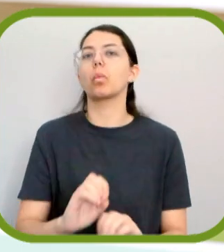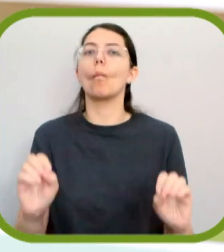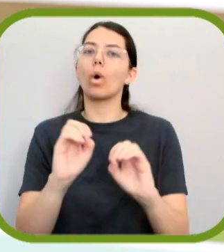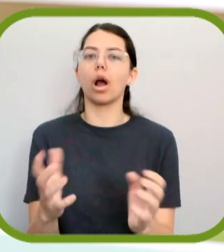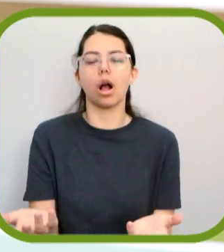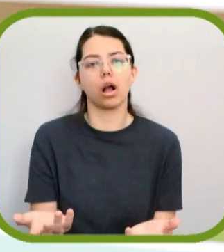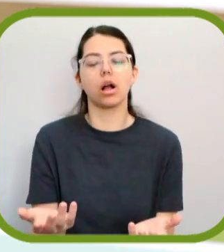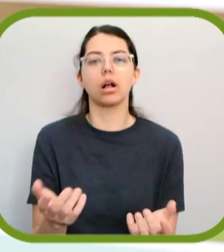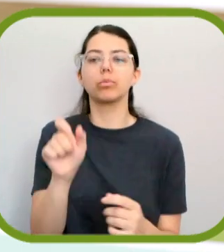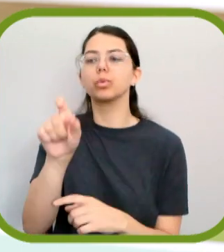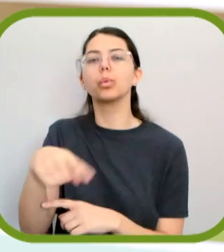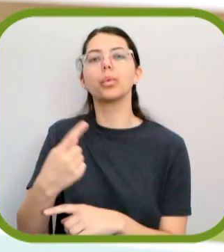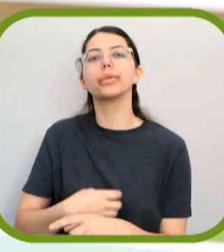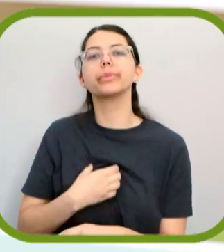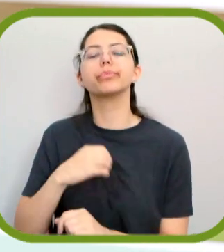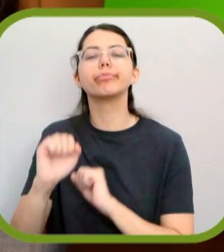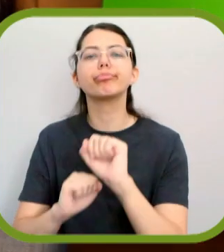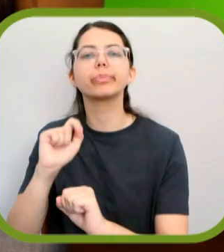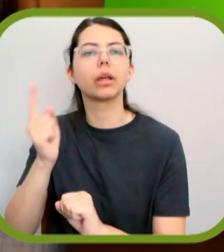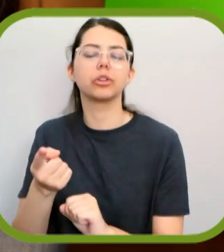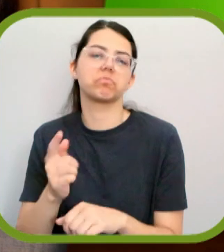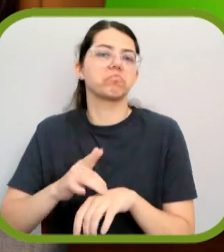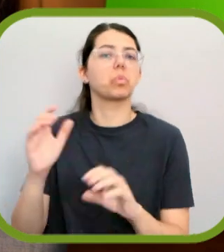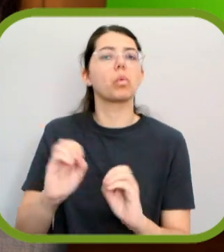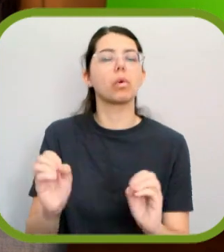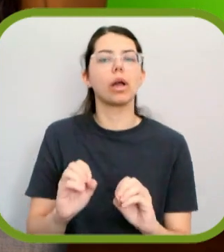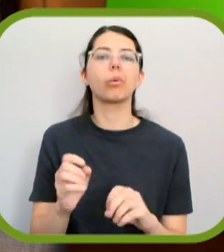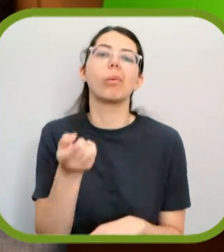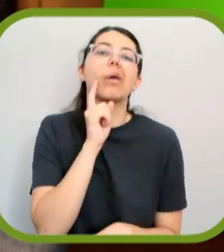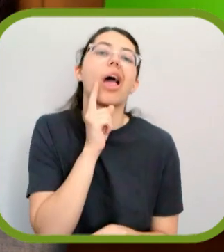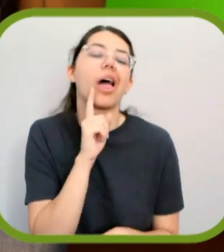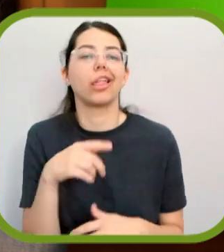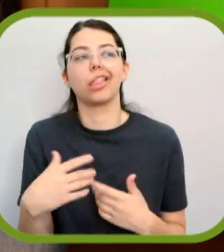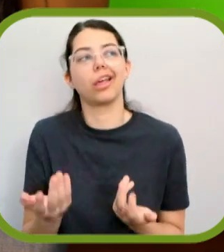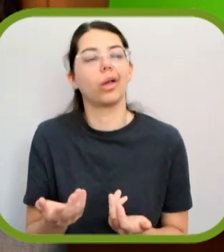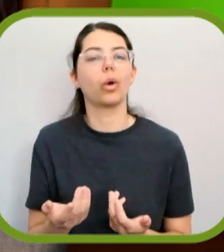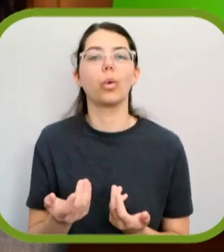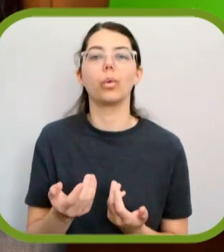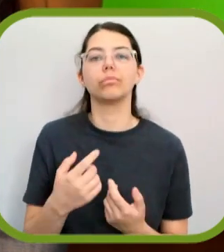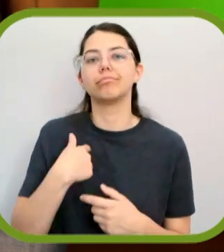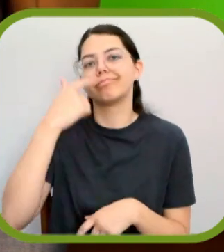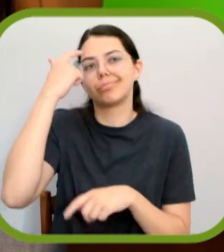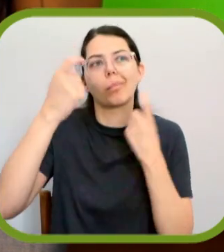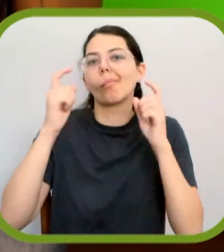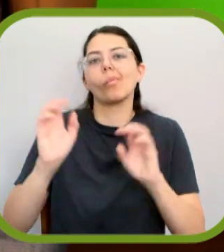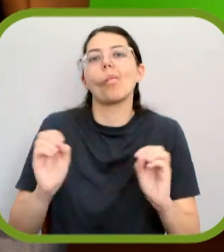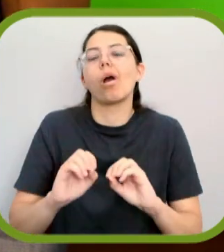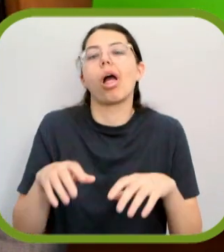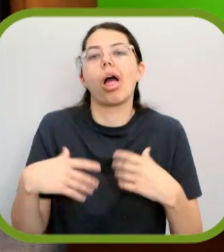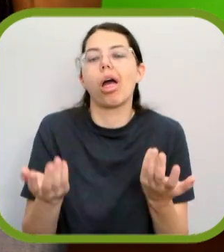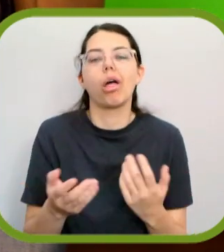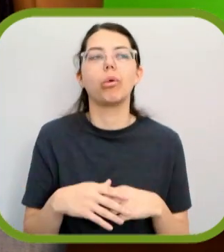uma desensibilização para o que o outro possa sentir. Fazem por piada, fazem porque